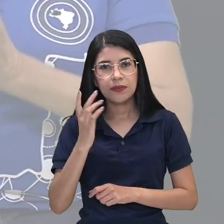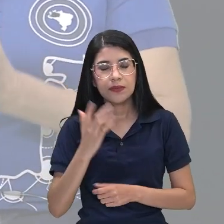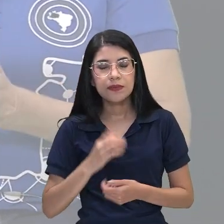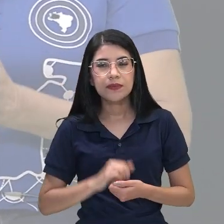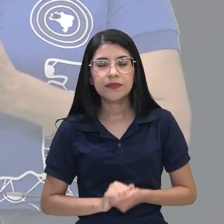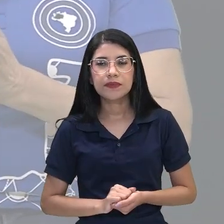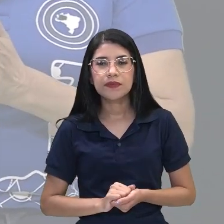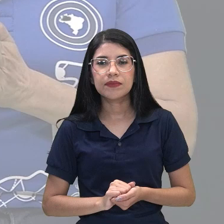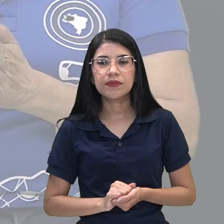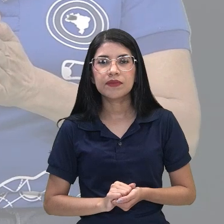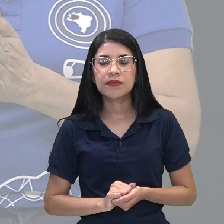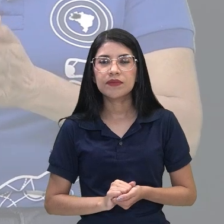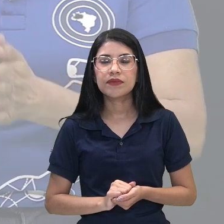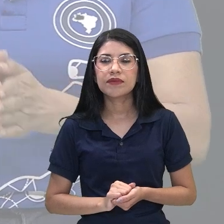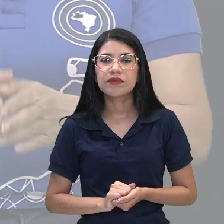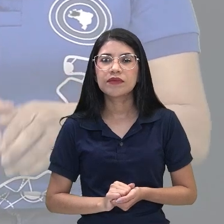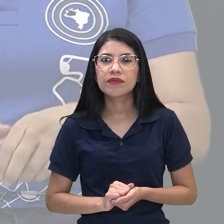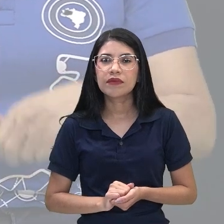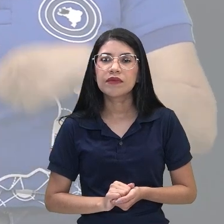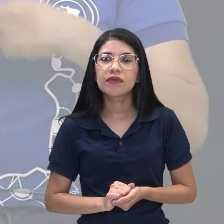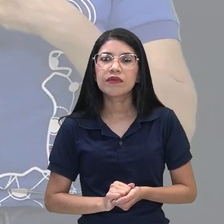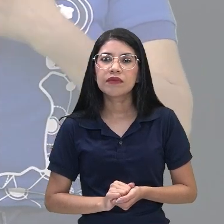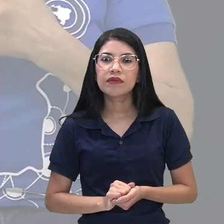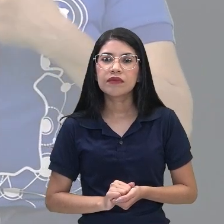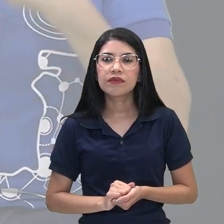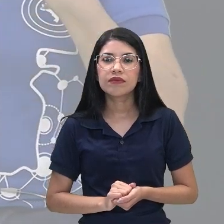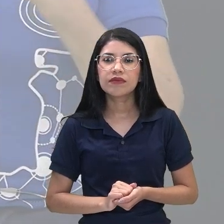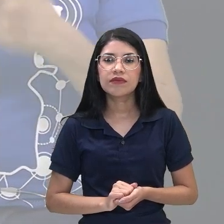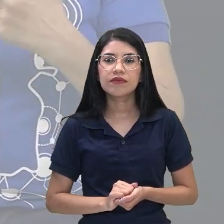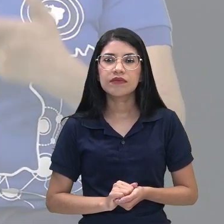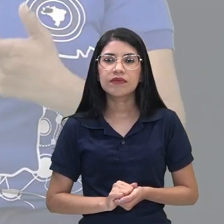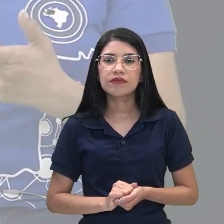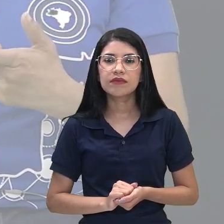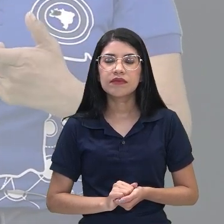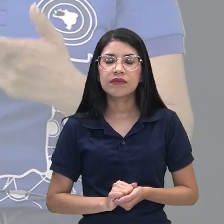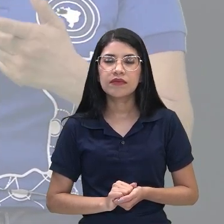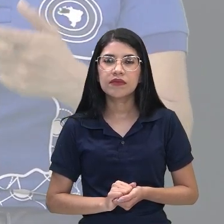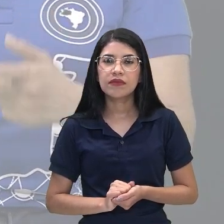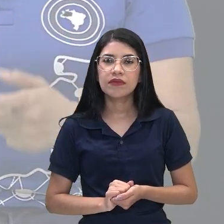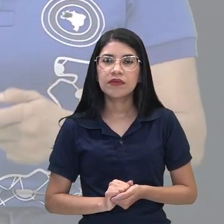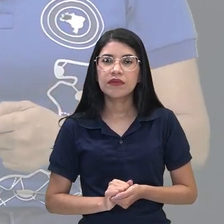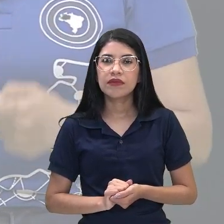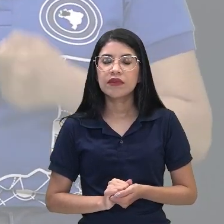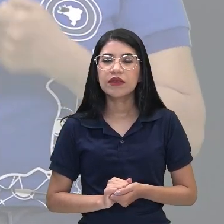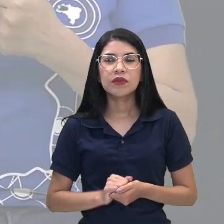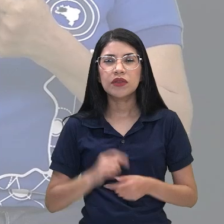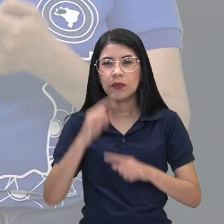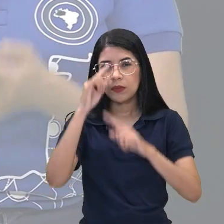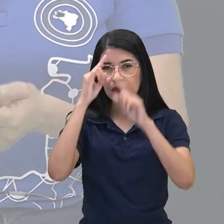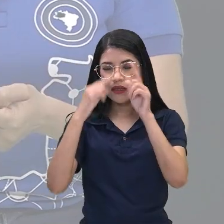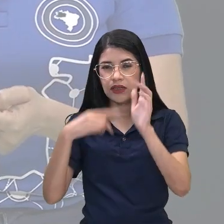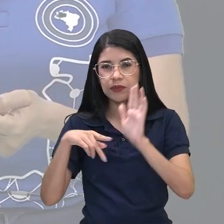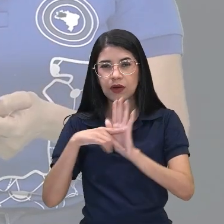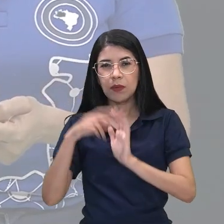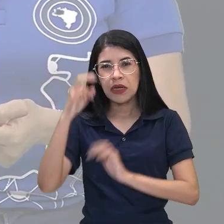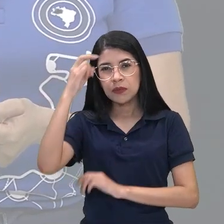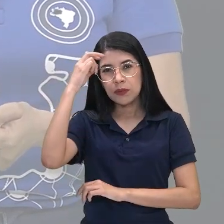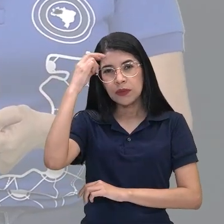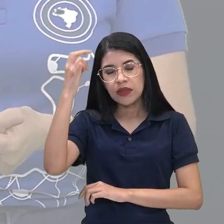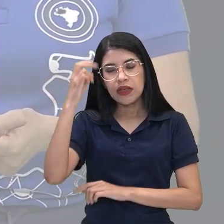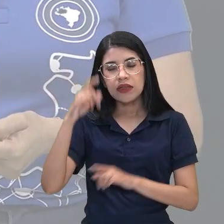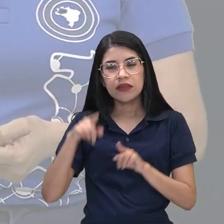né, trazidas por meio do intelecto, né, daquilo que você